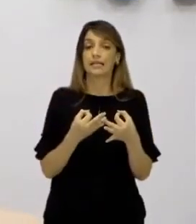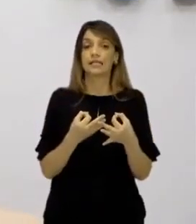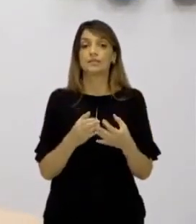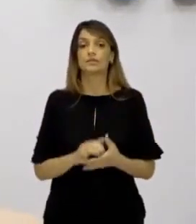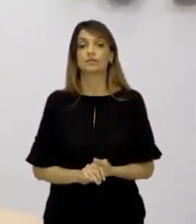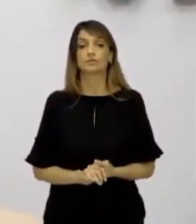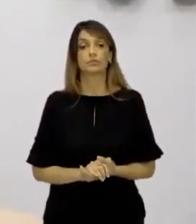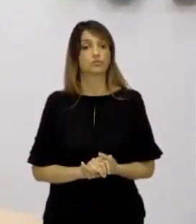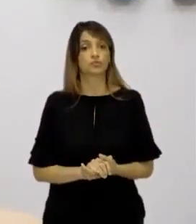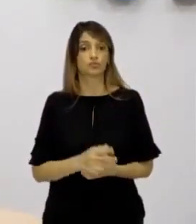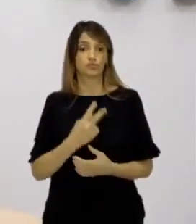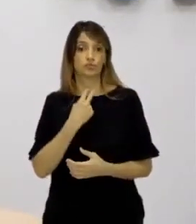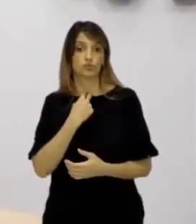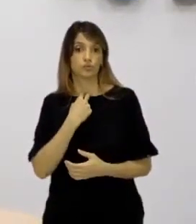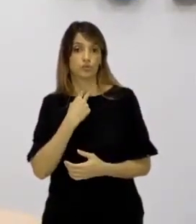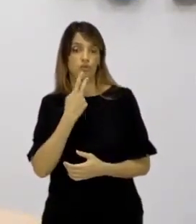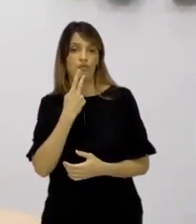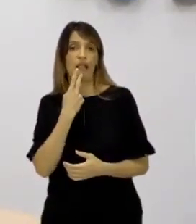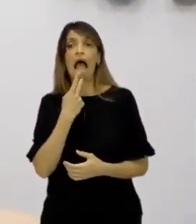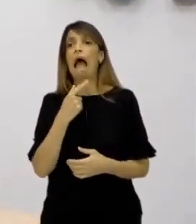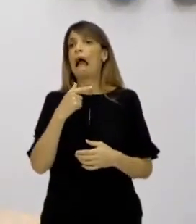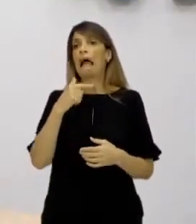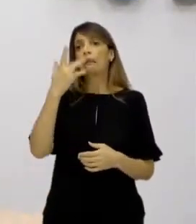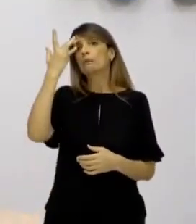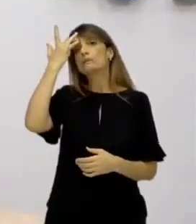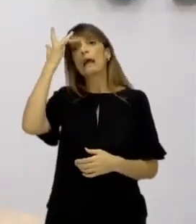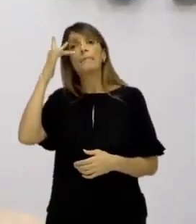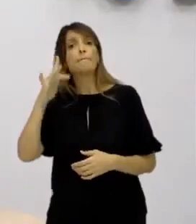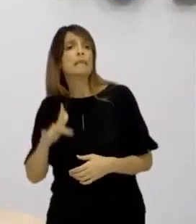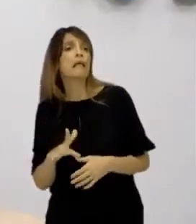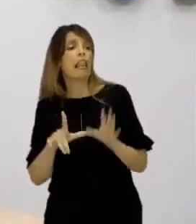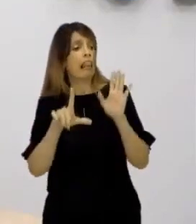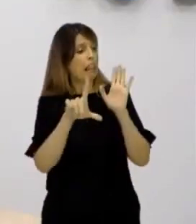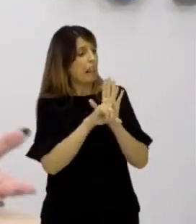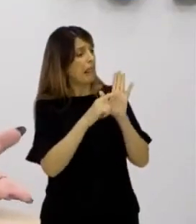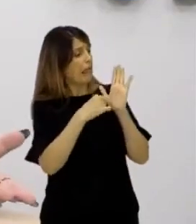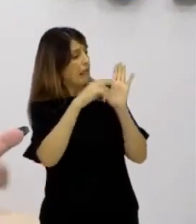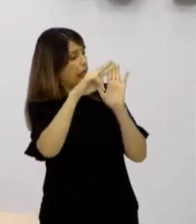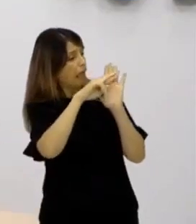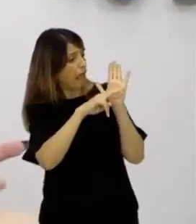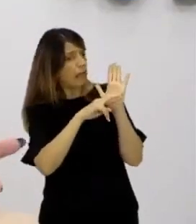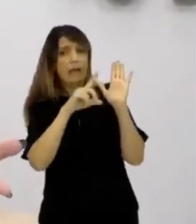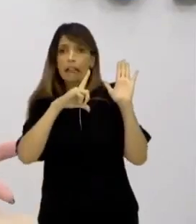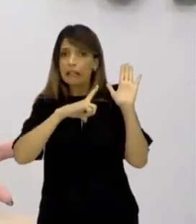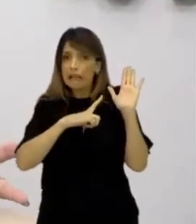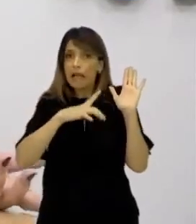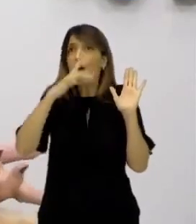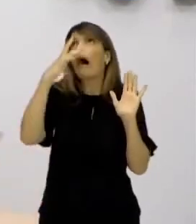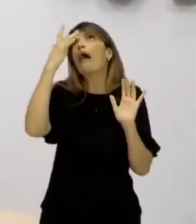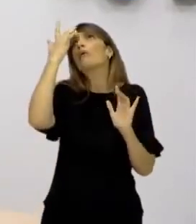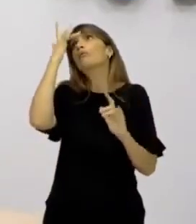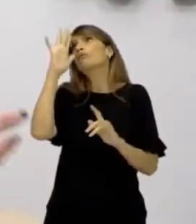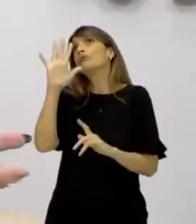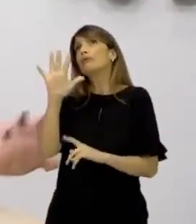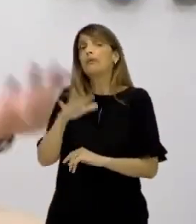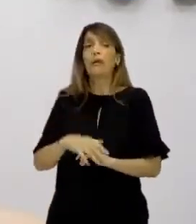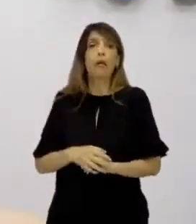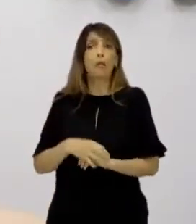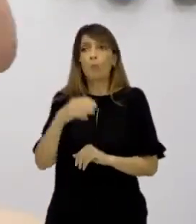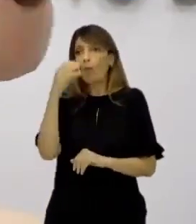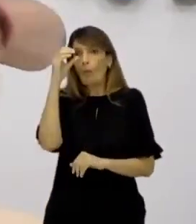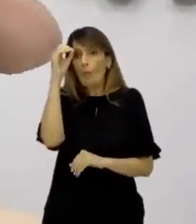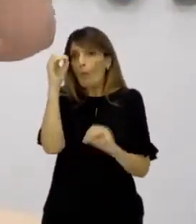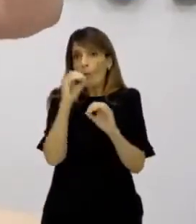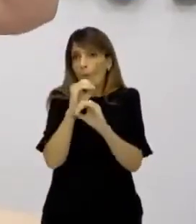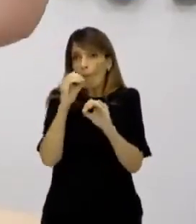nunca pode alegar desconhecimento da lei. O que que isso significa? É óbvio, ninguém aqui sabe decorar da Constituição e